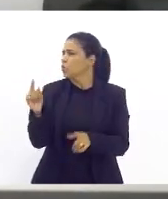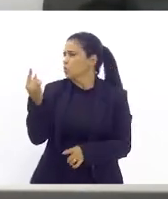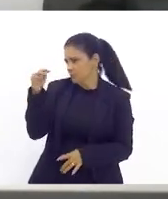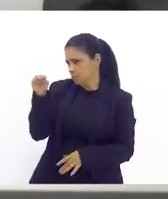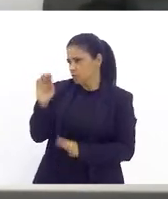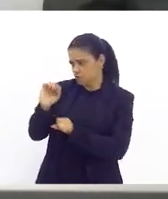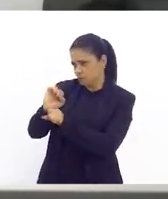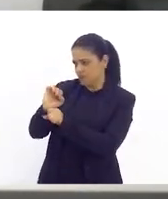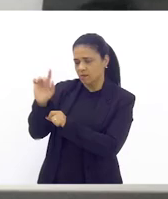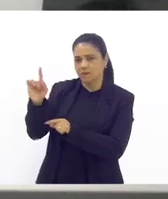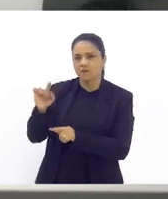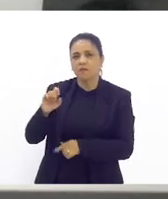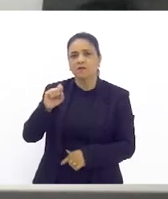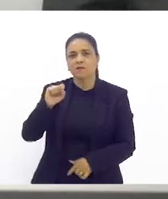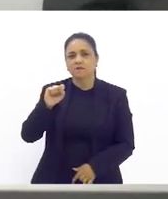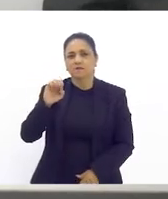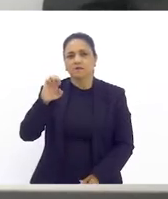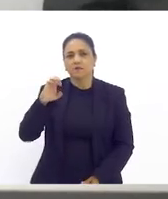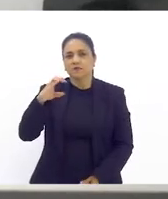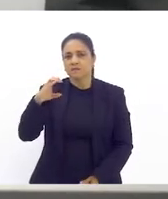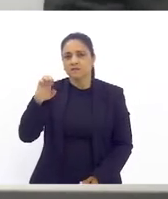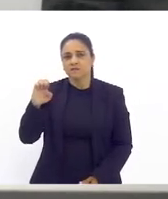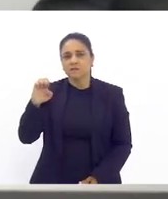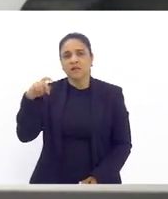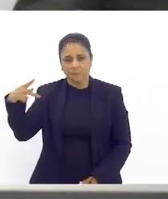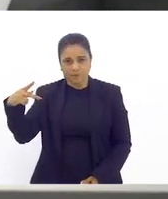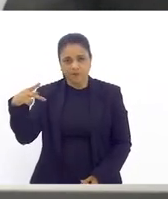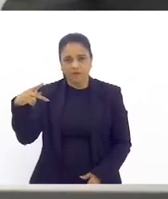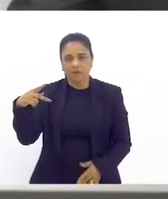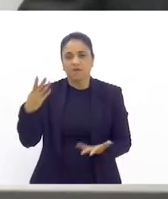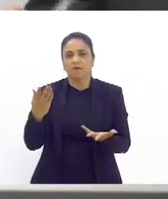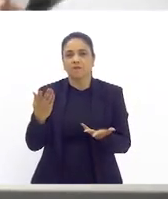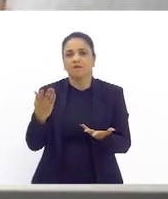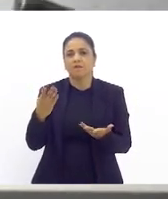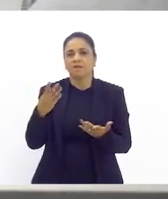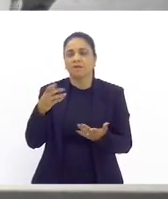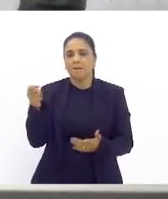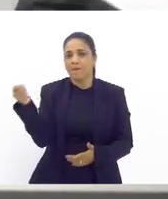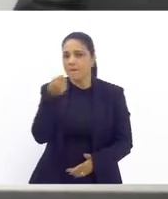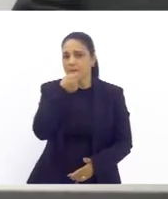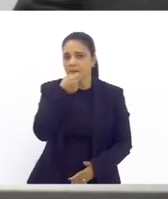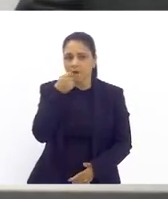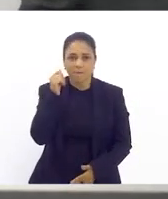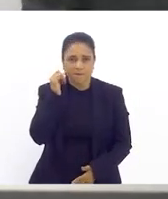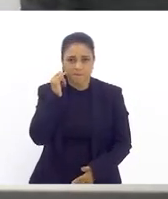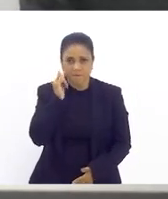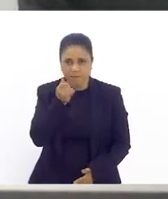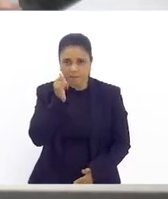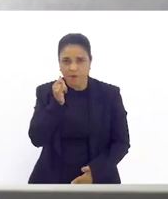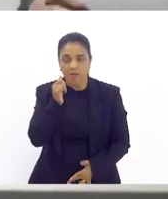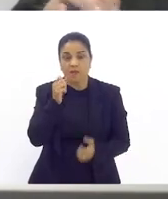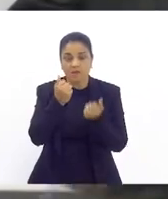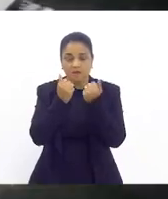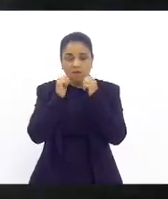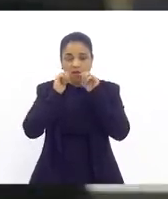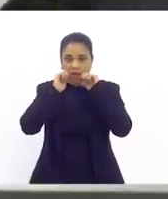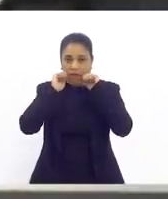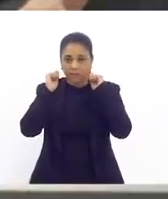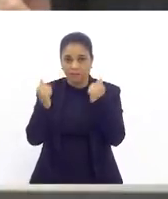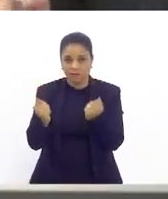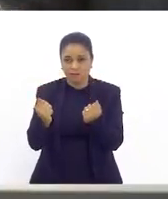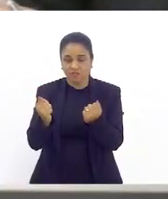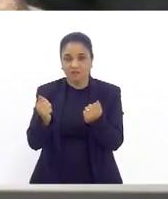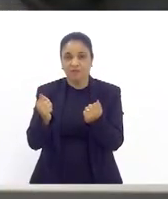o CEP por favor se anunciar e falar e pedir Assessoria por favor que verifique o nome